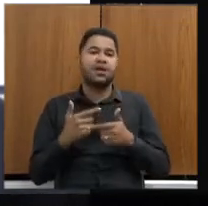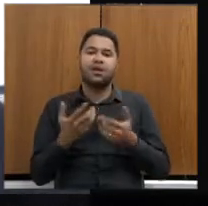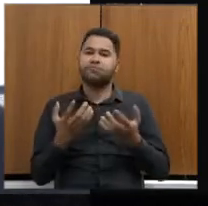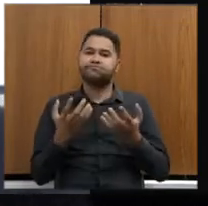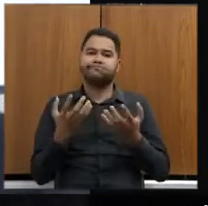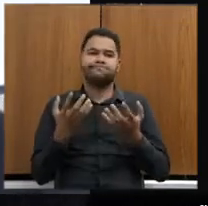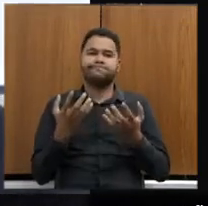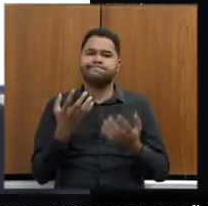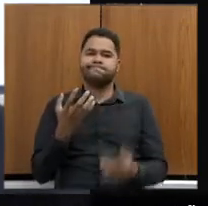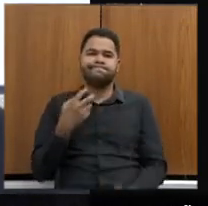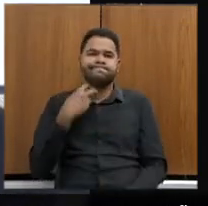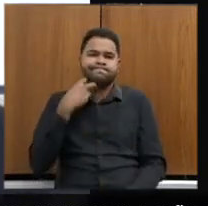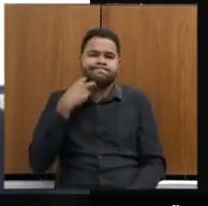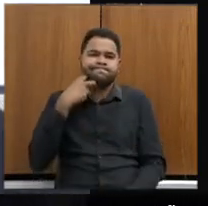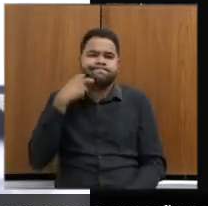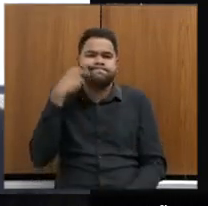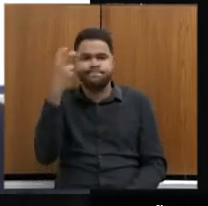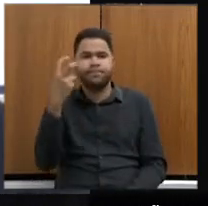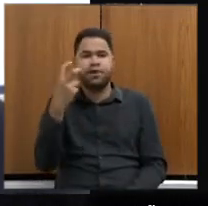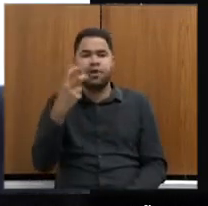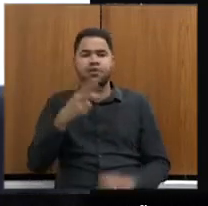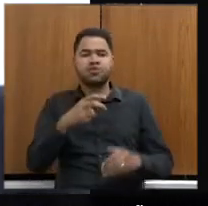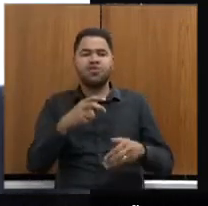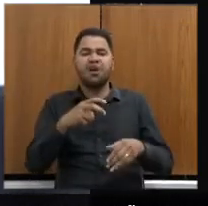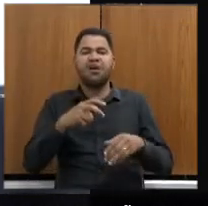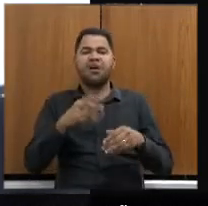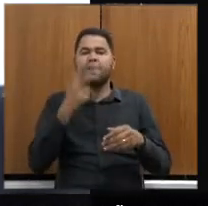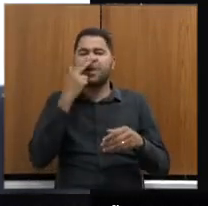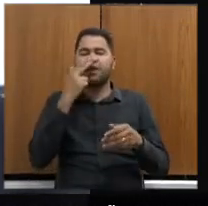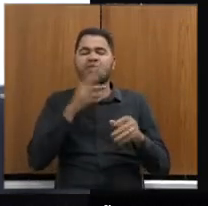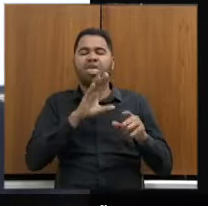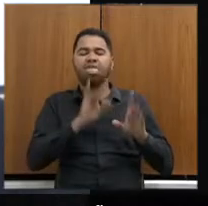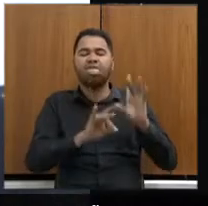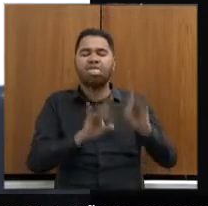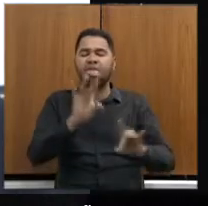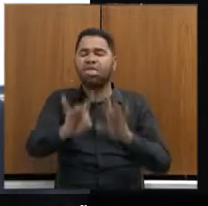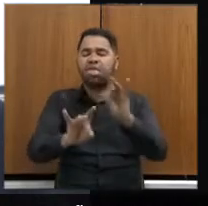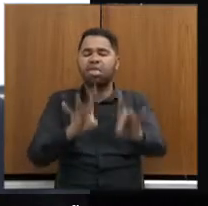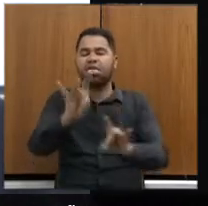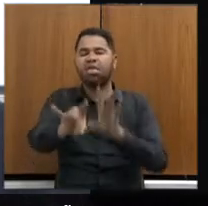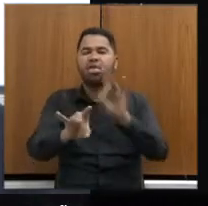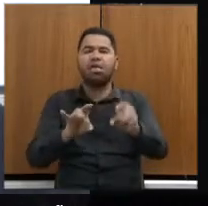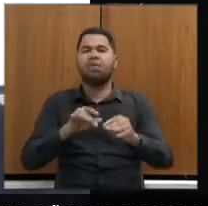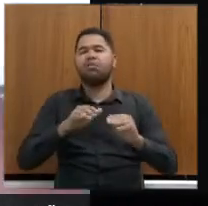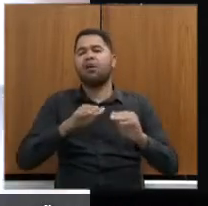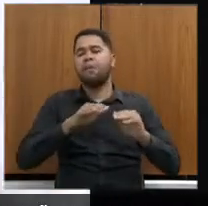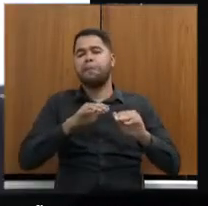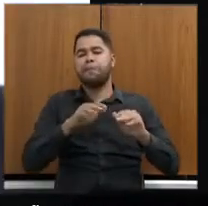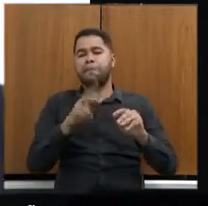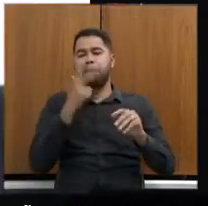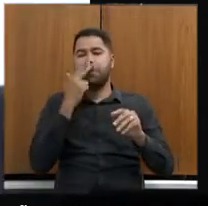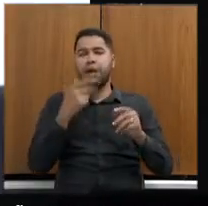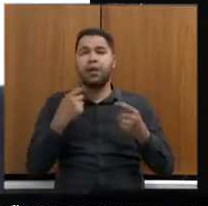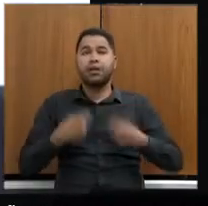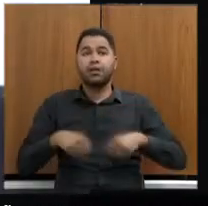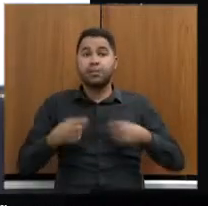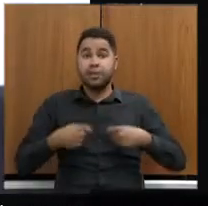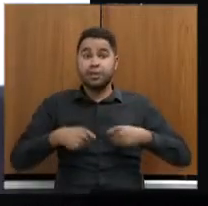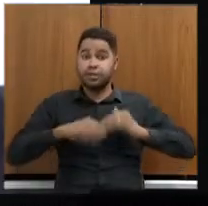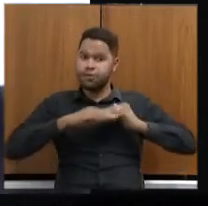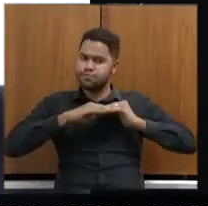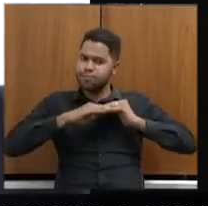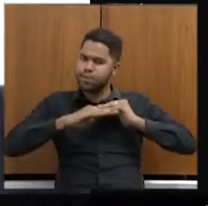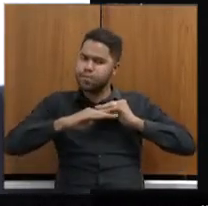vergonha estão fazendo um tapa buraco tem lá poucas máquinas pelo necessidade pelo Google que